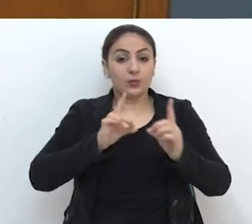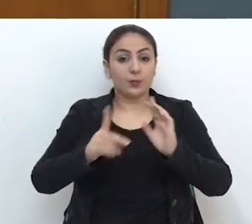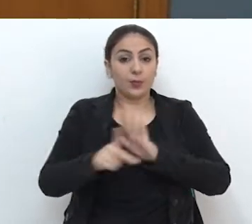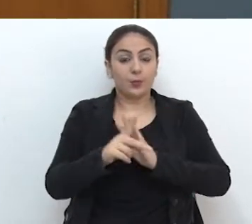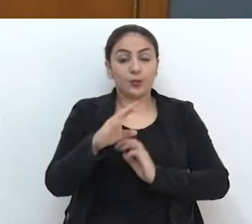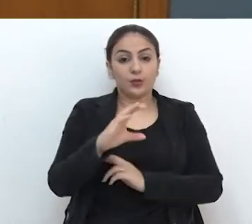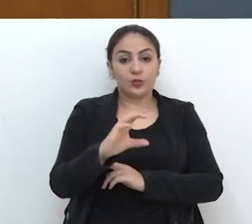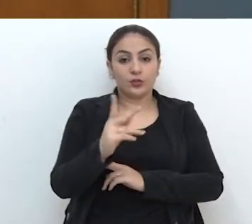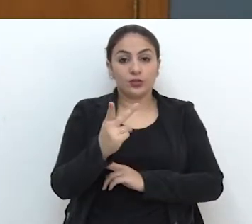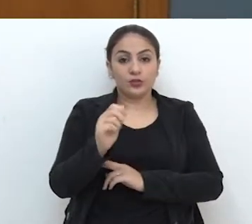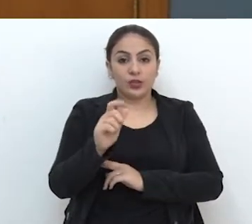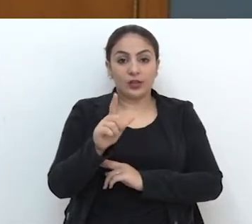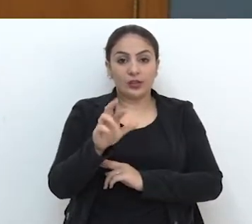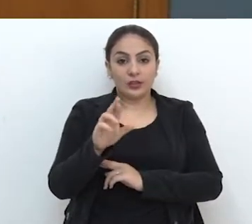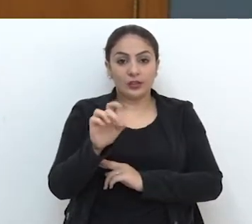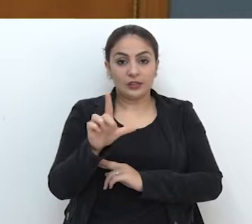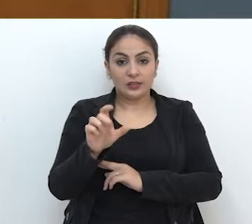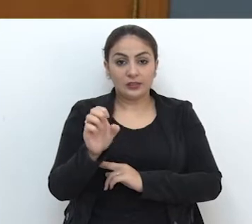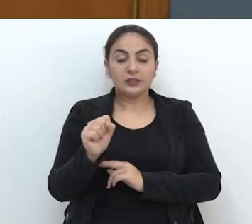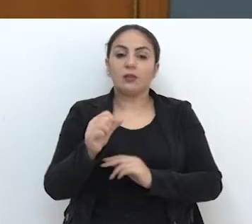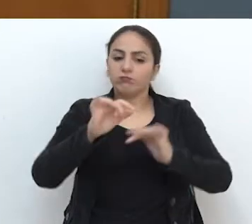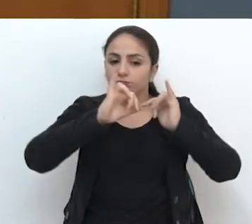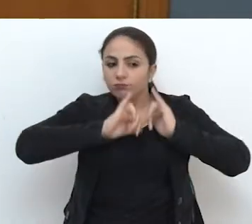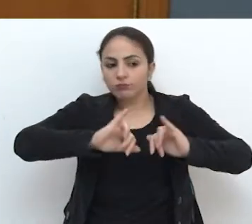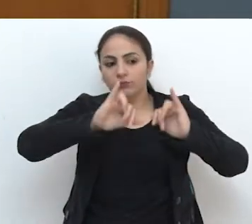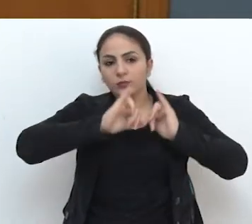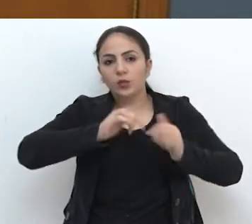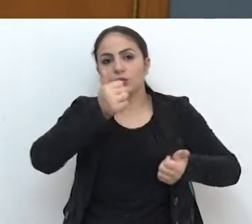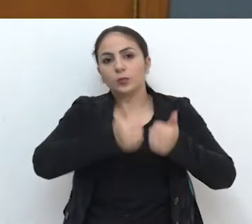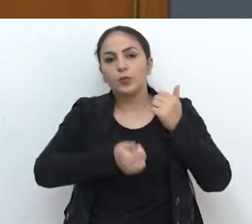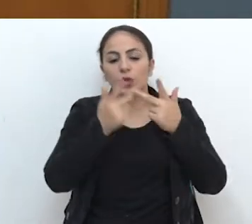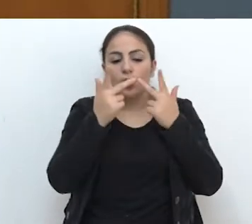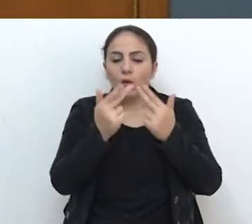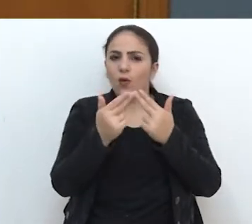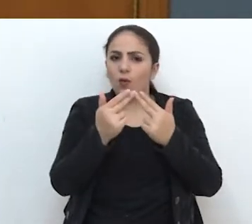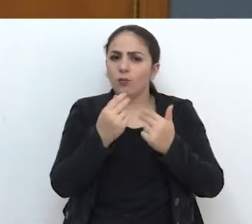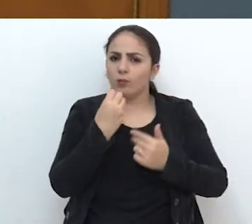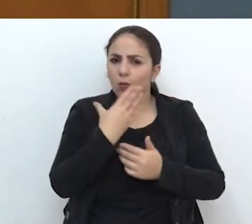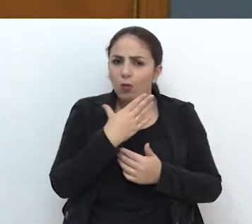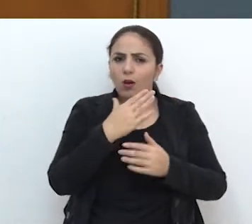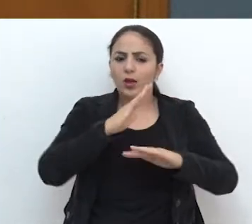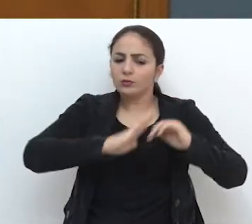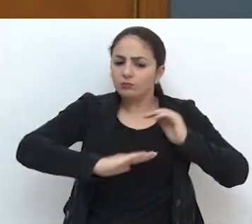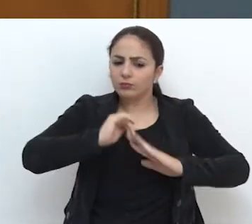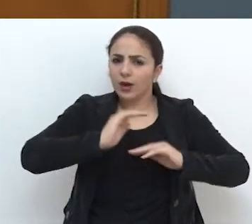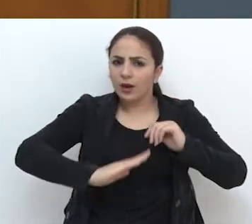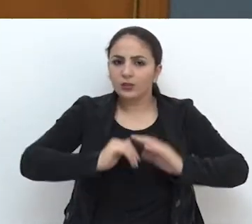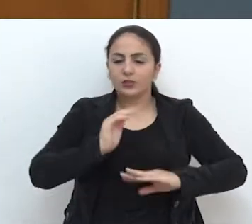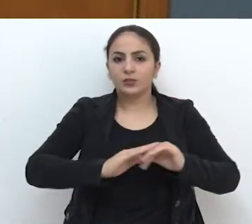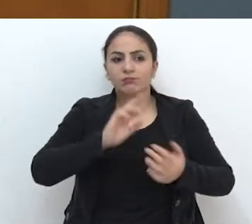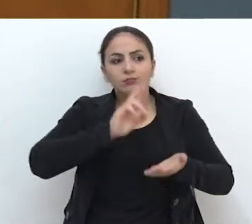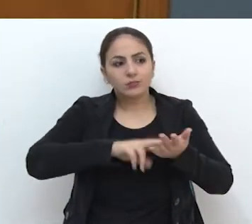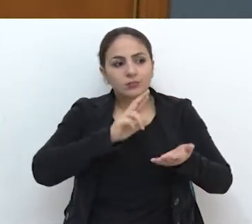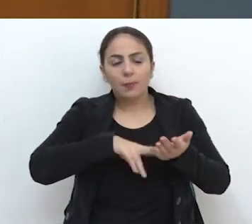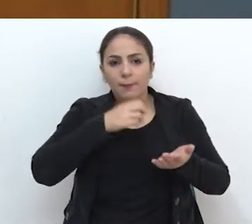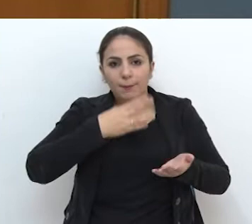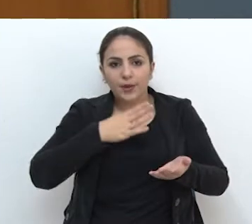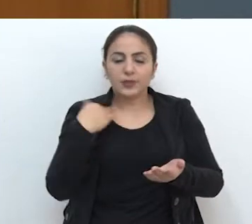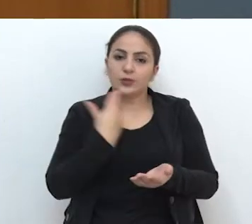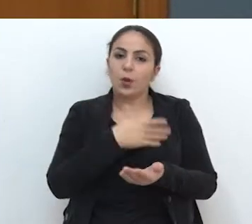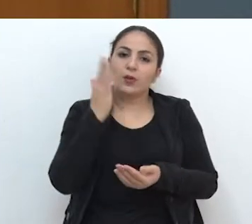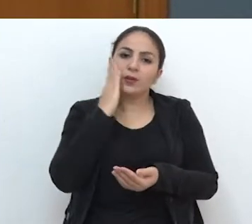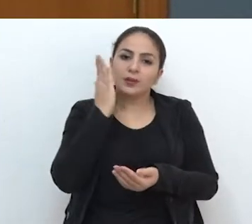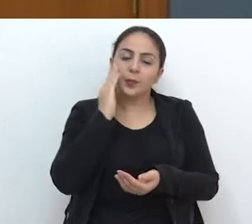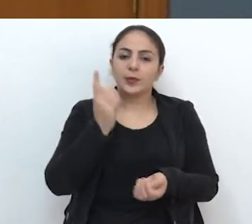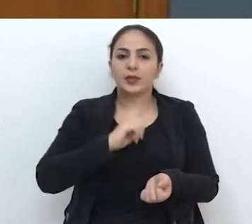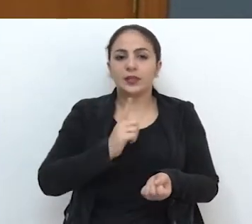Charles, mas também com uma iniciativa de divulgar o esporte, né, com uma atividade do bem, uma atividade regular e que a gente sabe